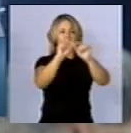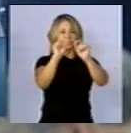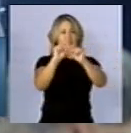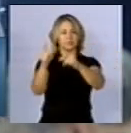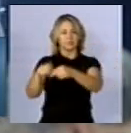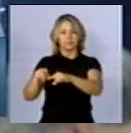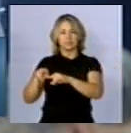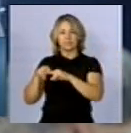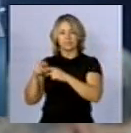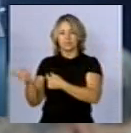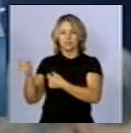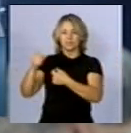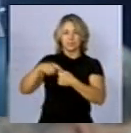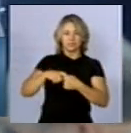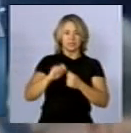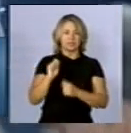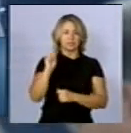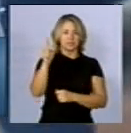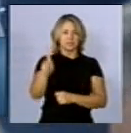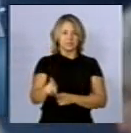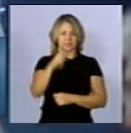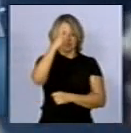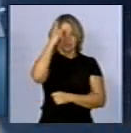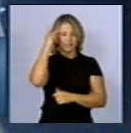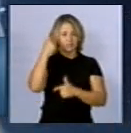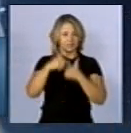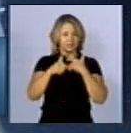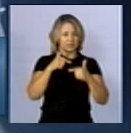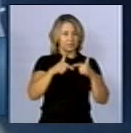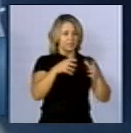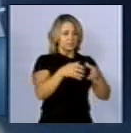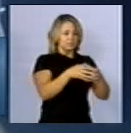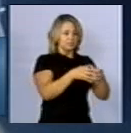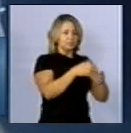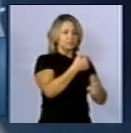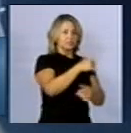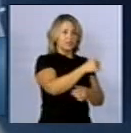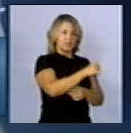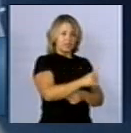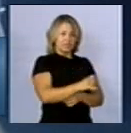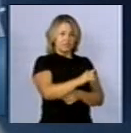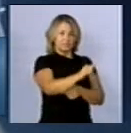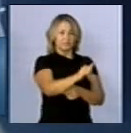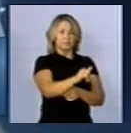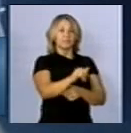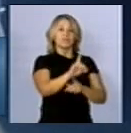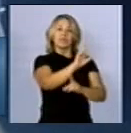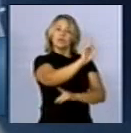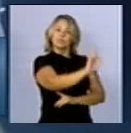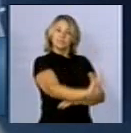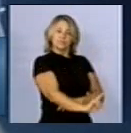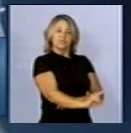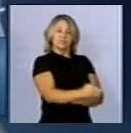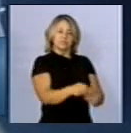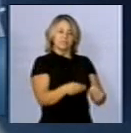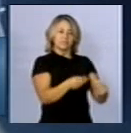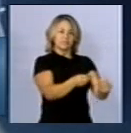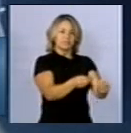da aposentadoria especial aos trabalhadores do setor elétrico direito isso que foi